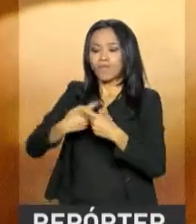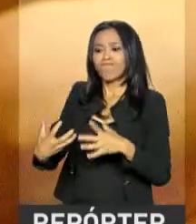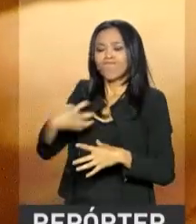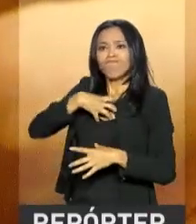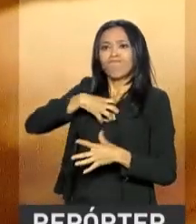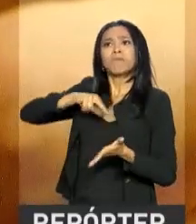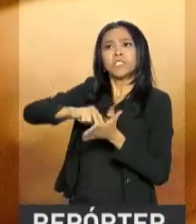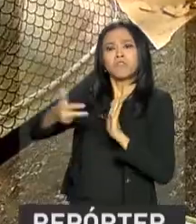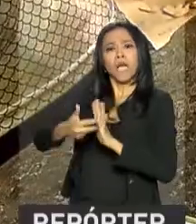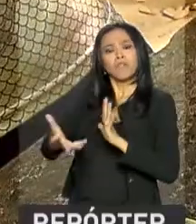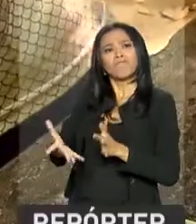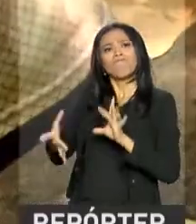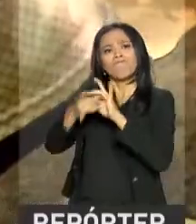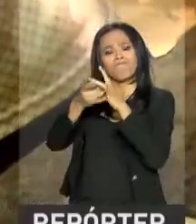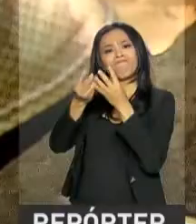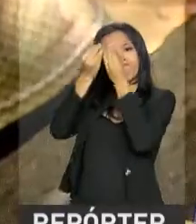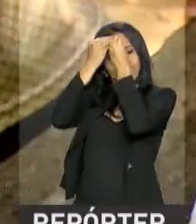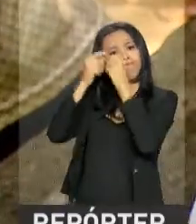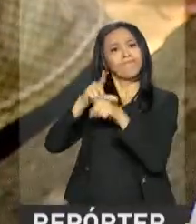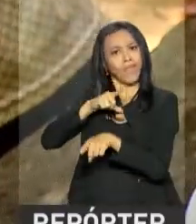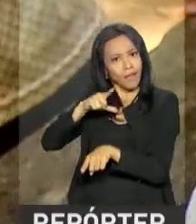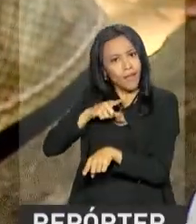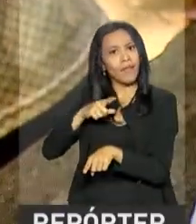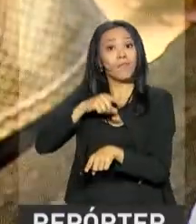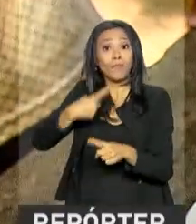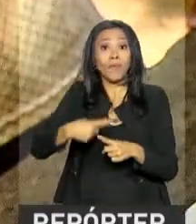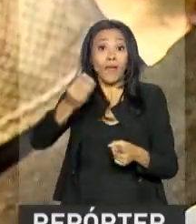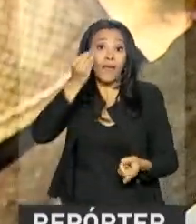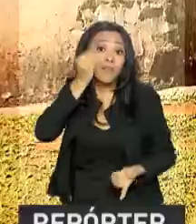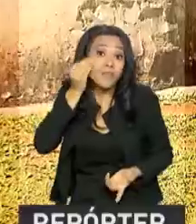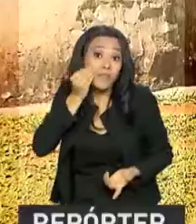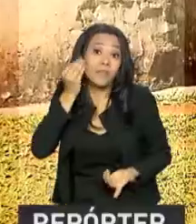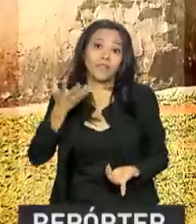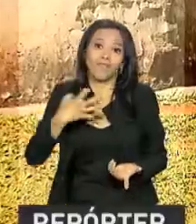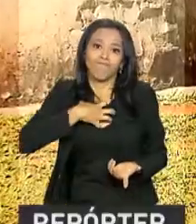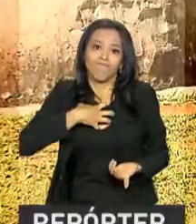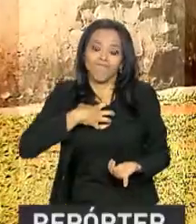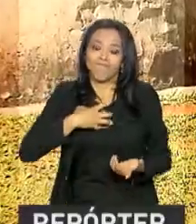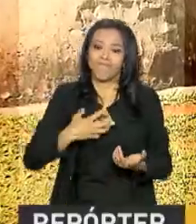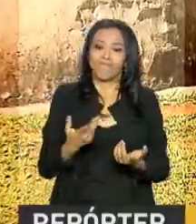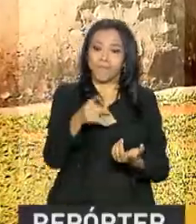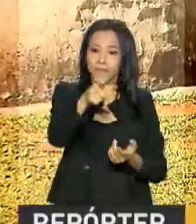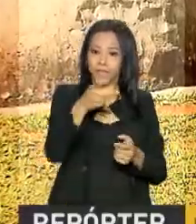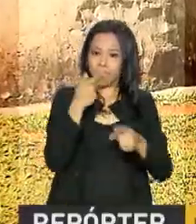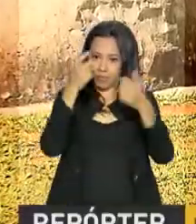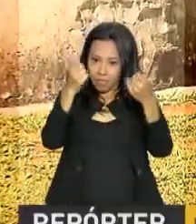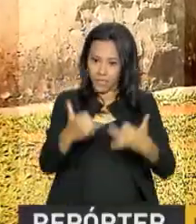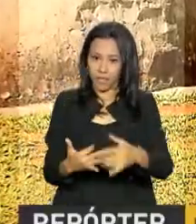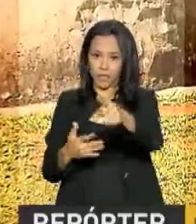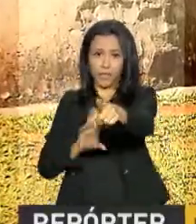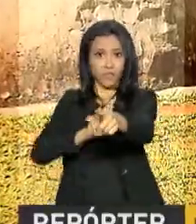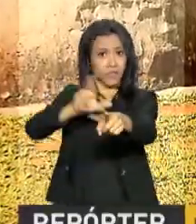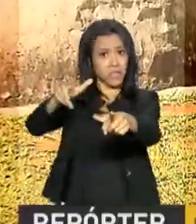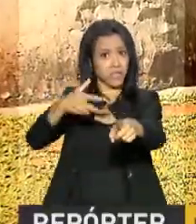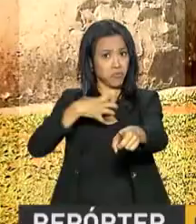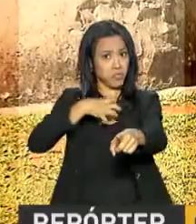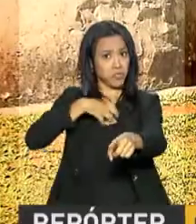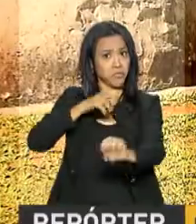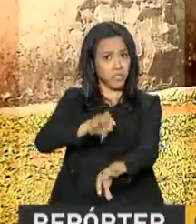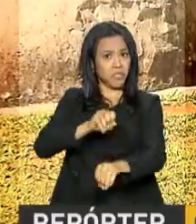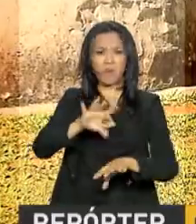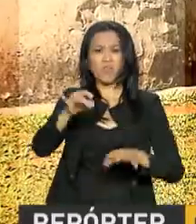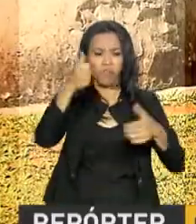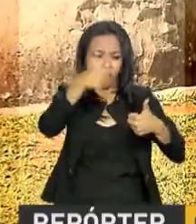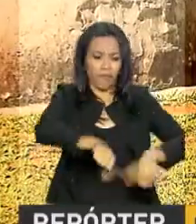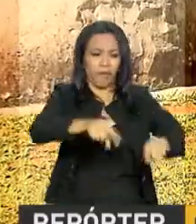do que se aprende já que isso é colocado em prática a maneira diferente na audiência na porque não é só dentro de